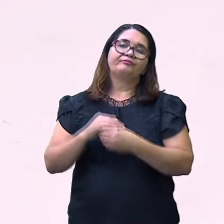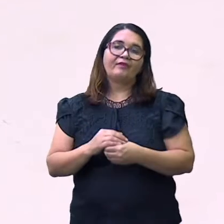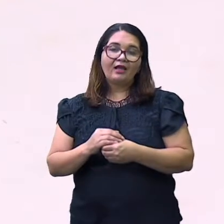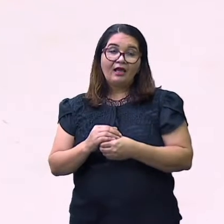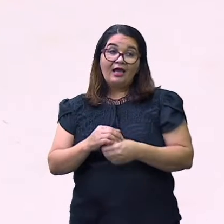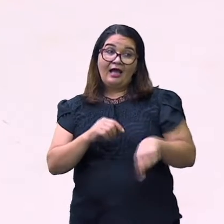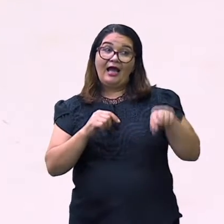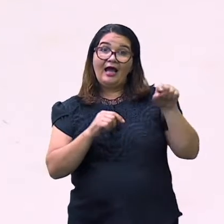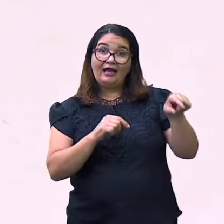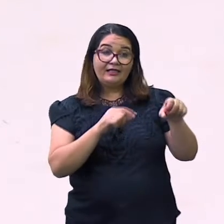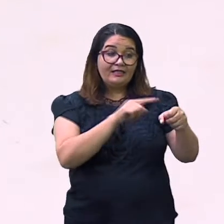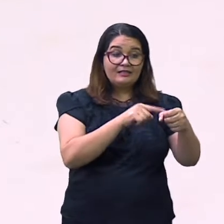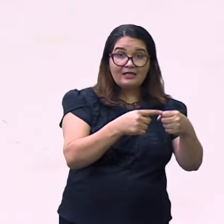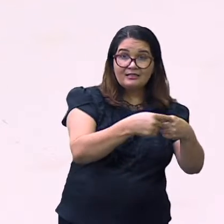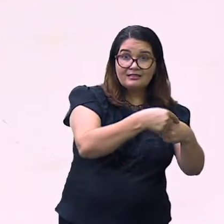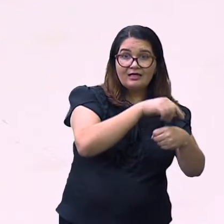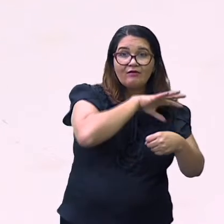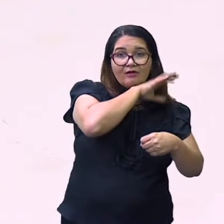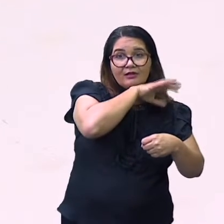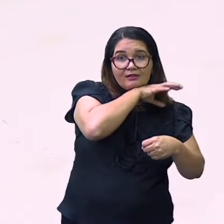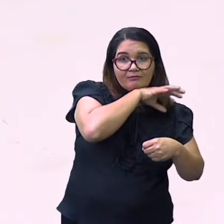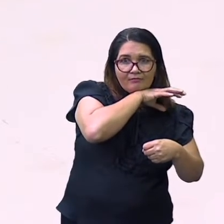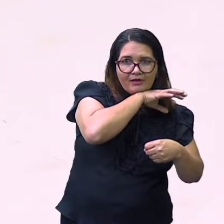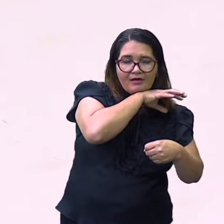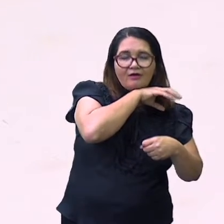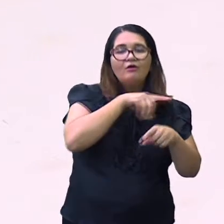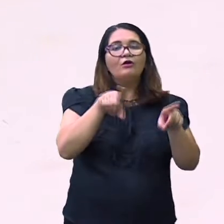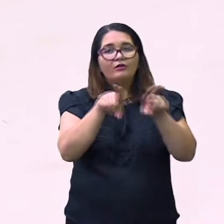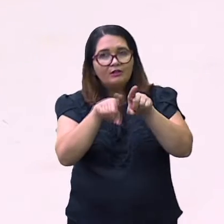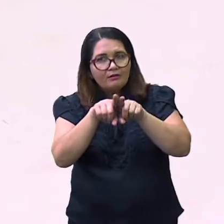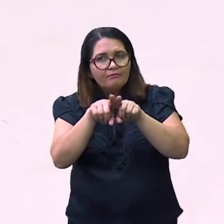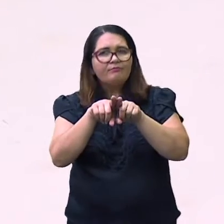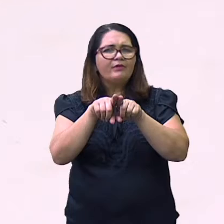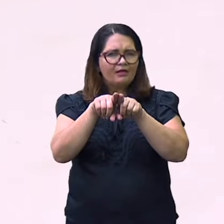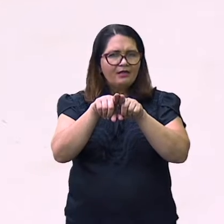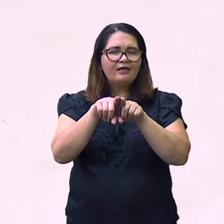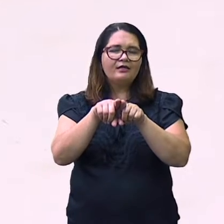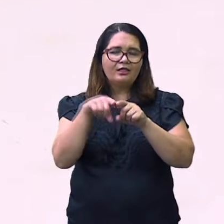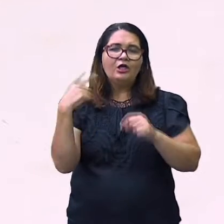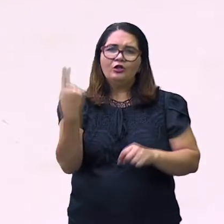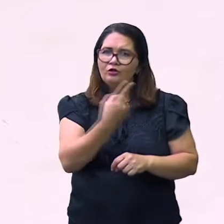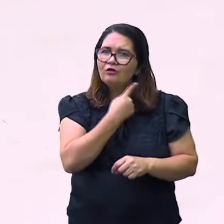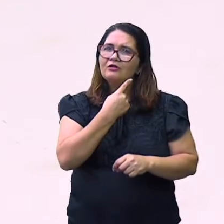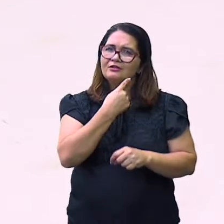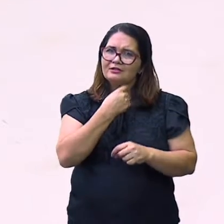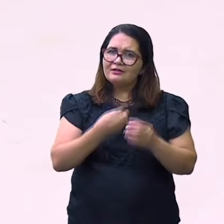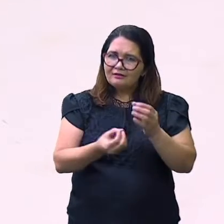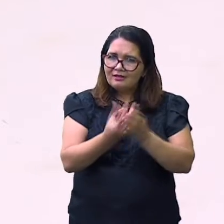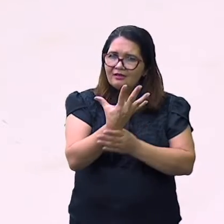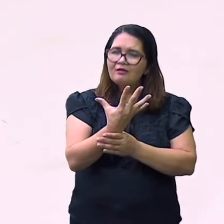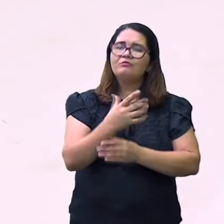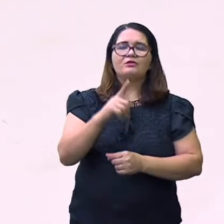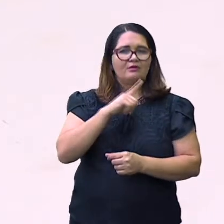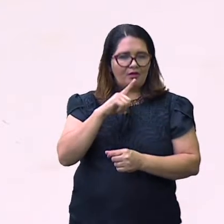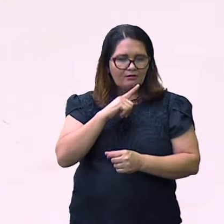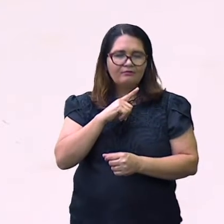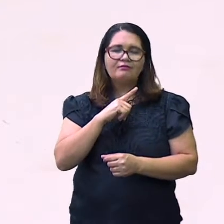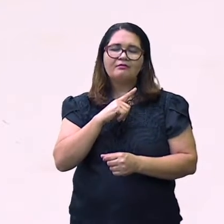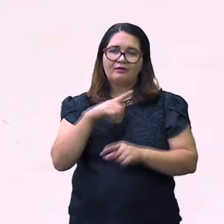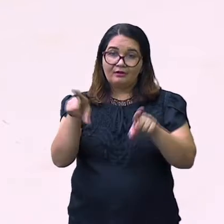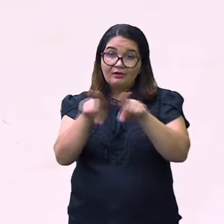essa estrutura, não foi mesmo? Então, olha aí, já começamos a perceber que